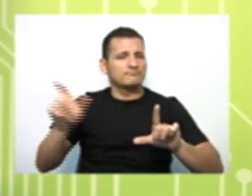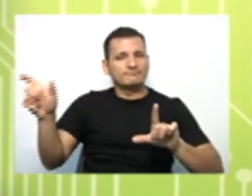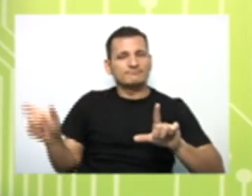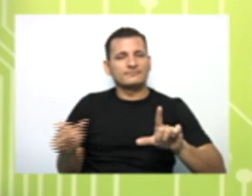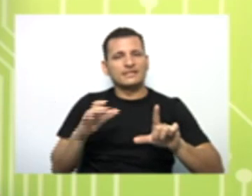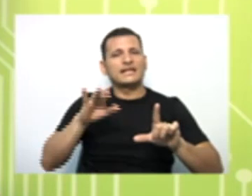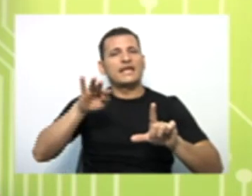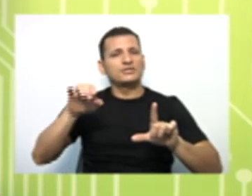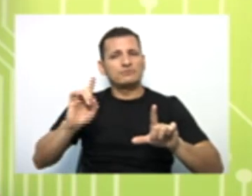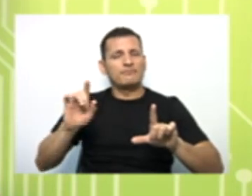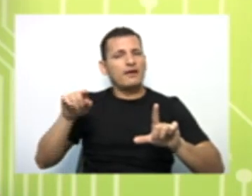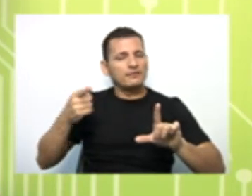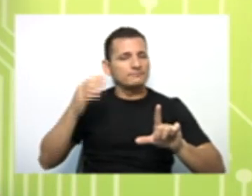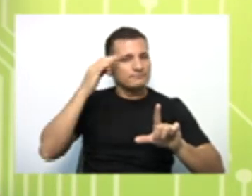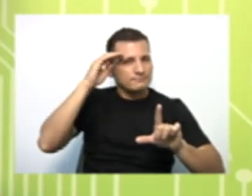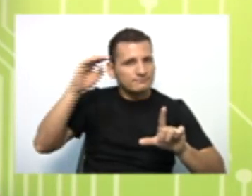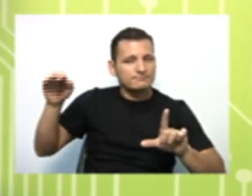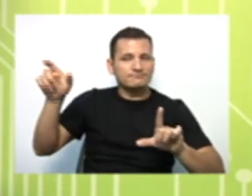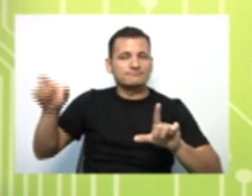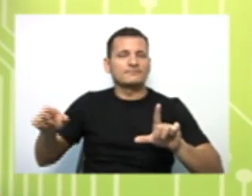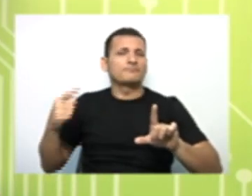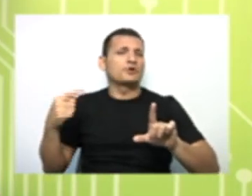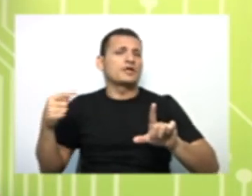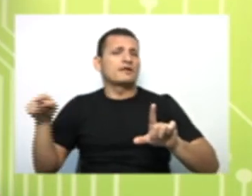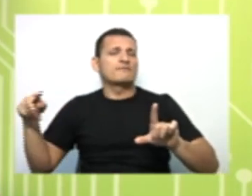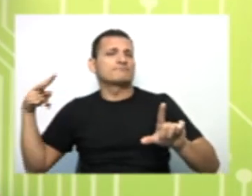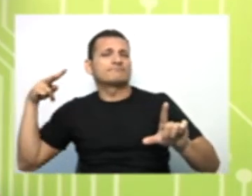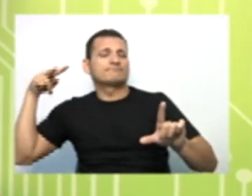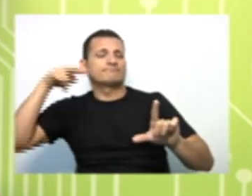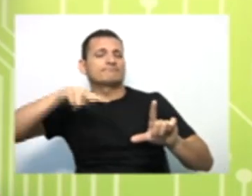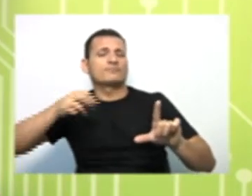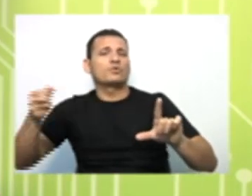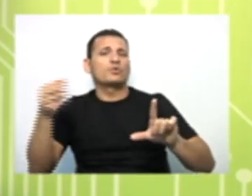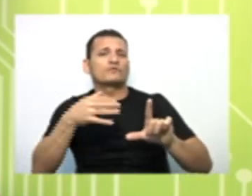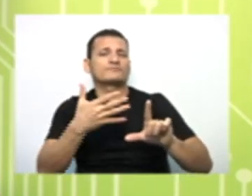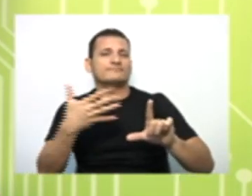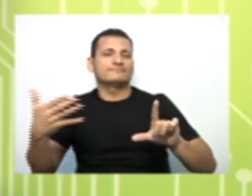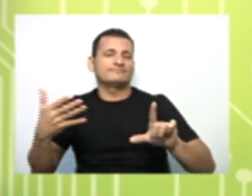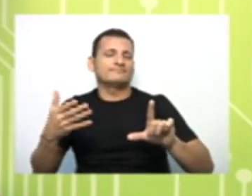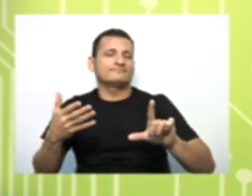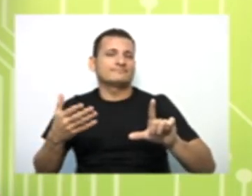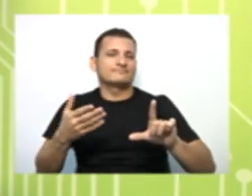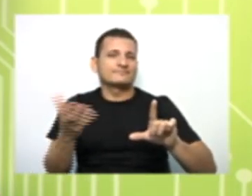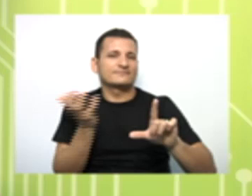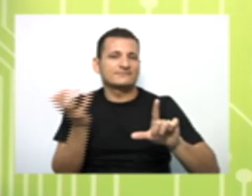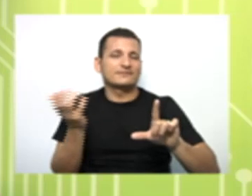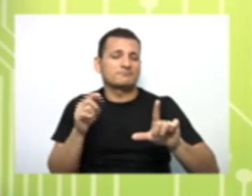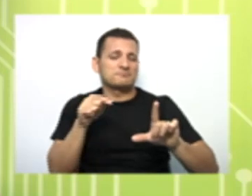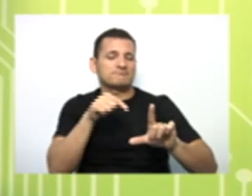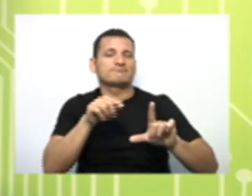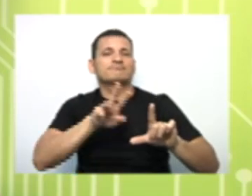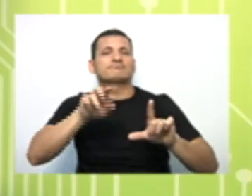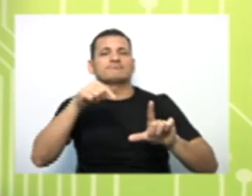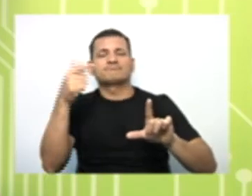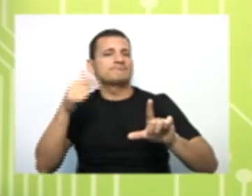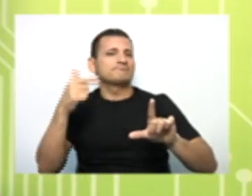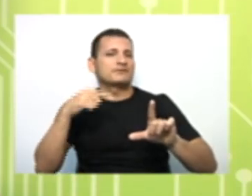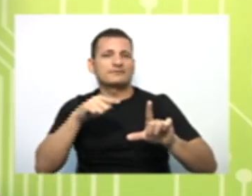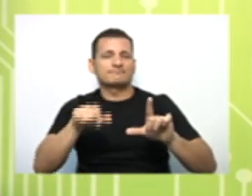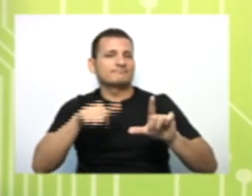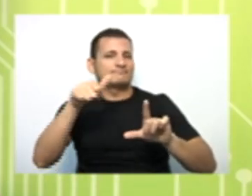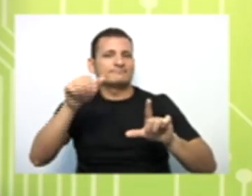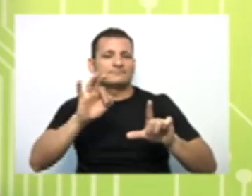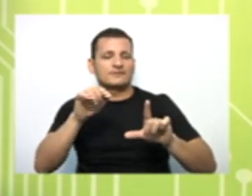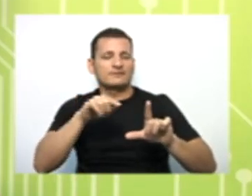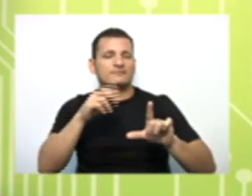mas, poxa, é um respeito ao cliente. Ele vai entrar para ver notícia nova, coisas novas, e não tem, o site está desatualizado. Ah, mas são